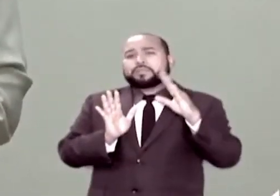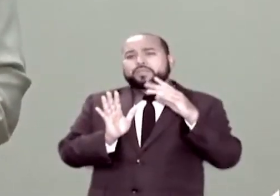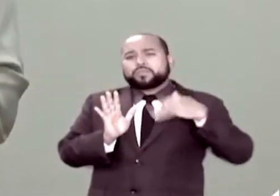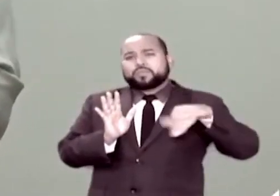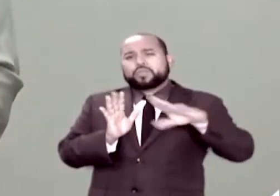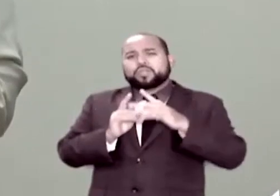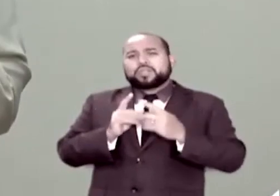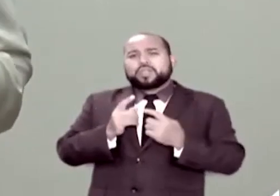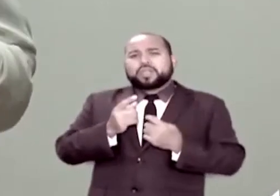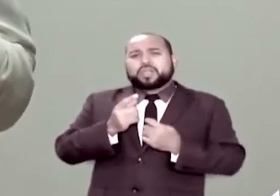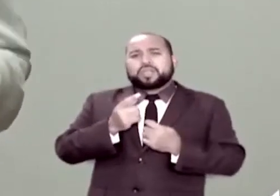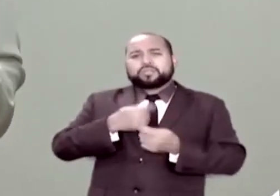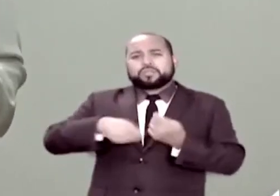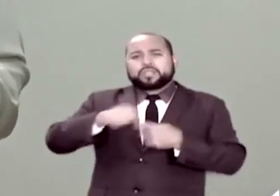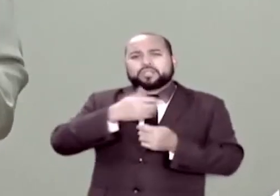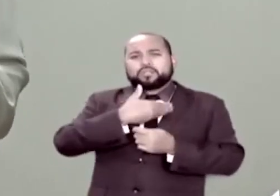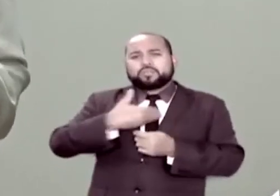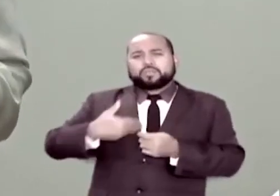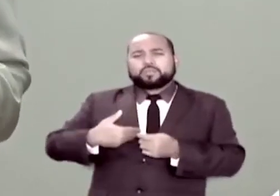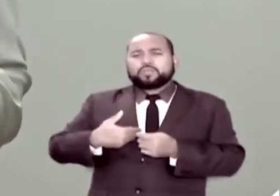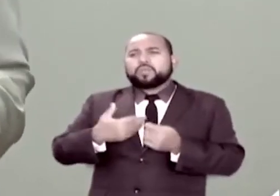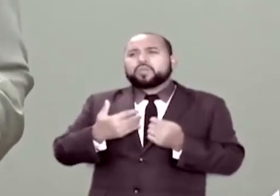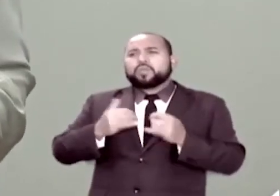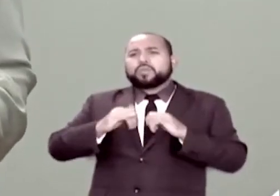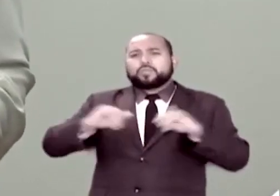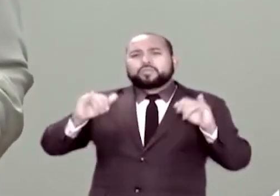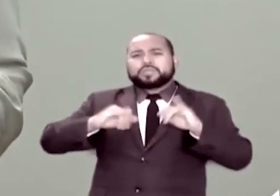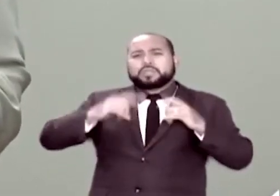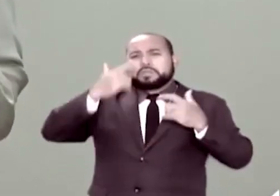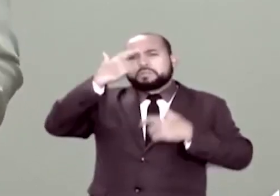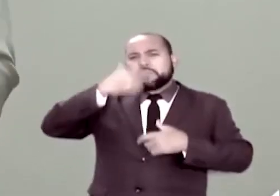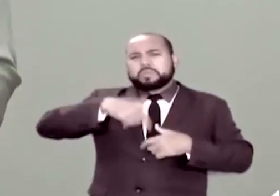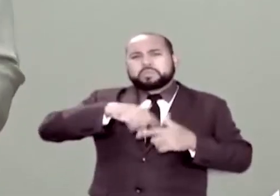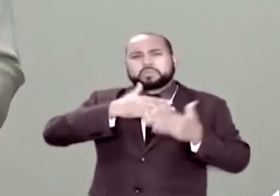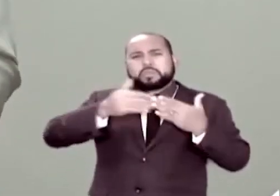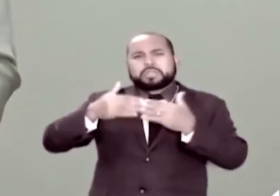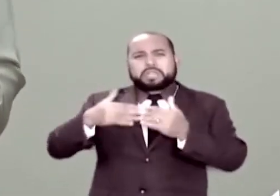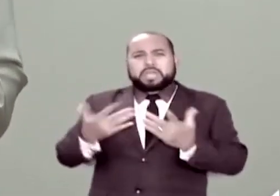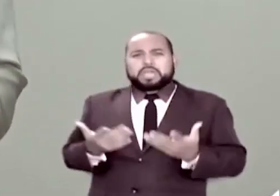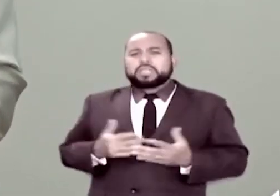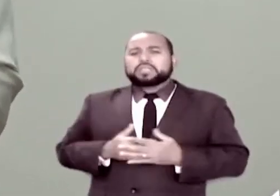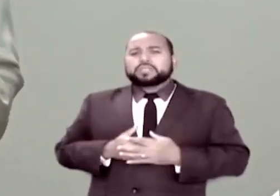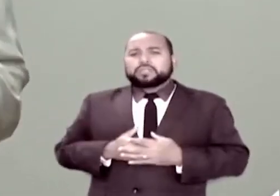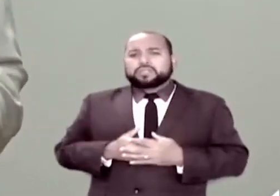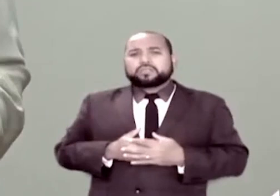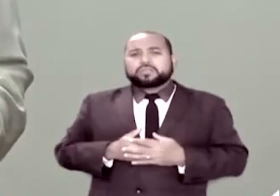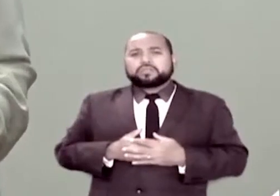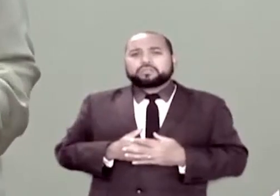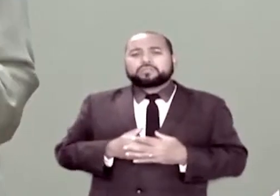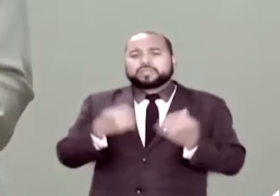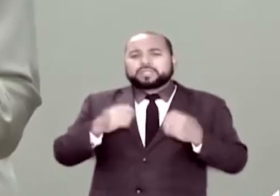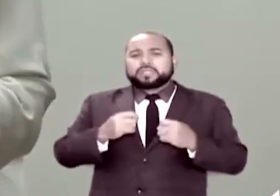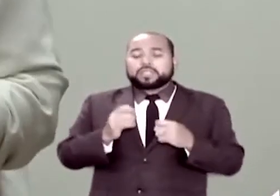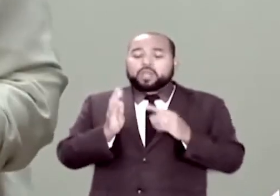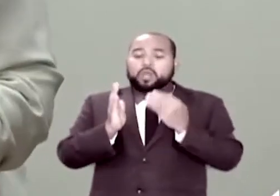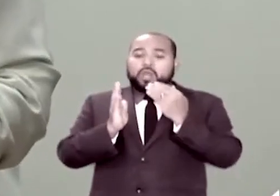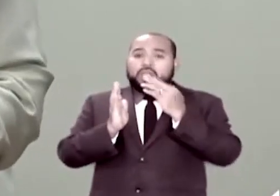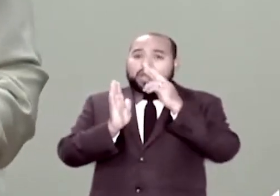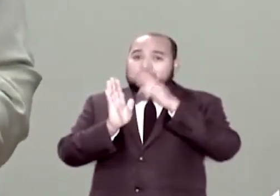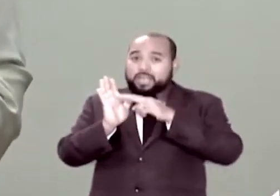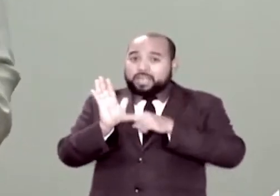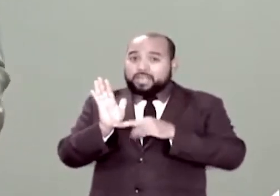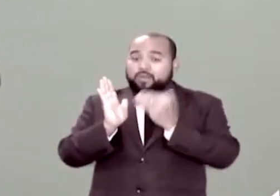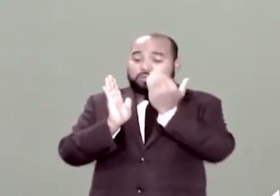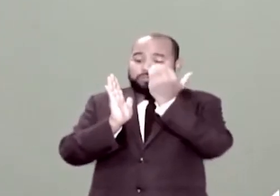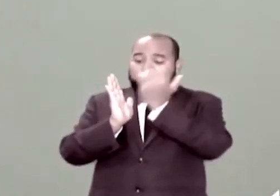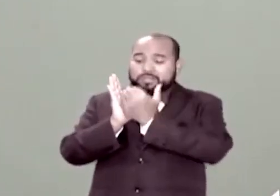administração pública como publicidade impessoalidade eh questões que devem ser garantidas em todo o trâmite E ontem